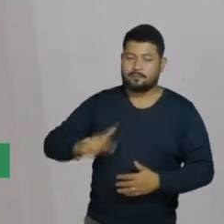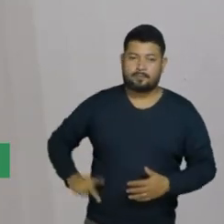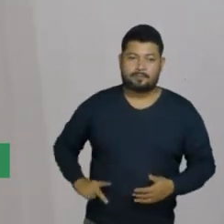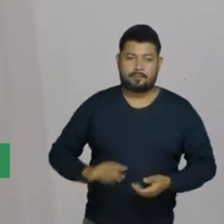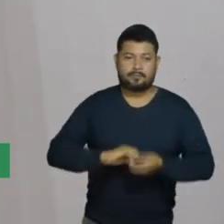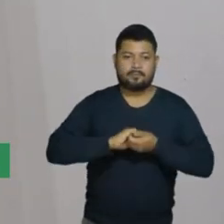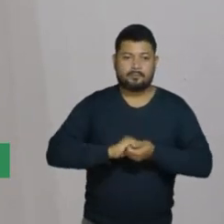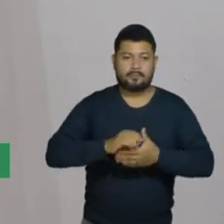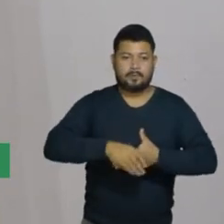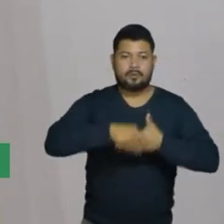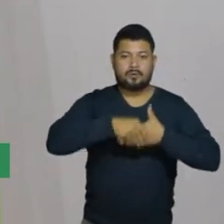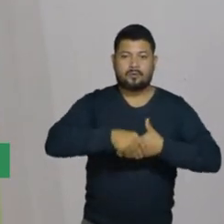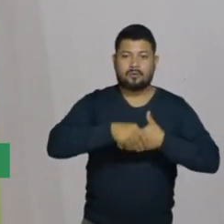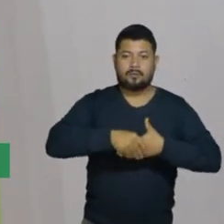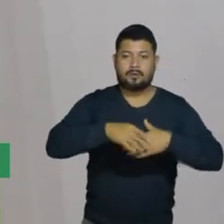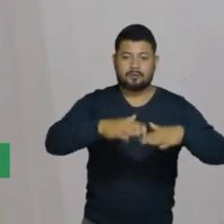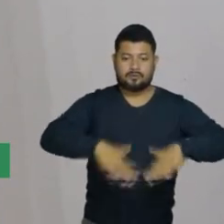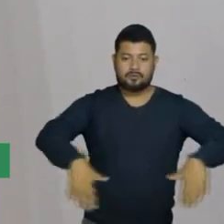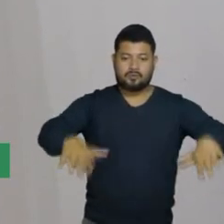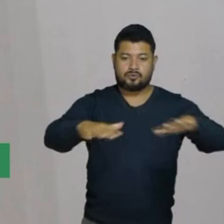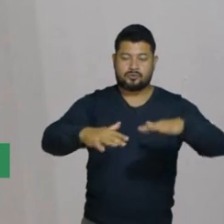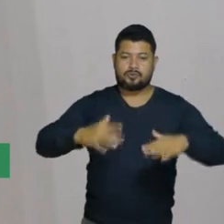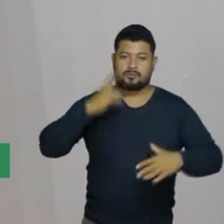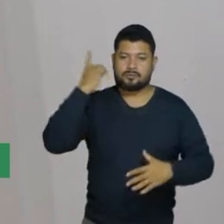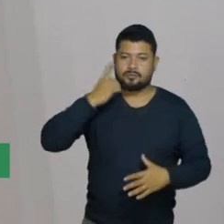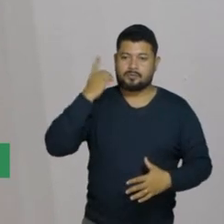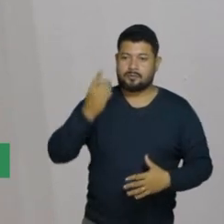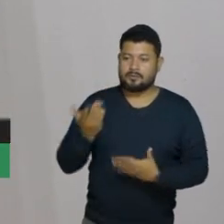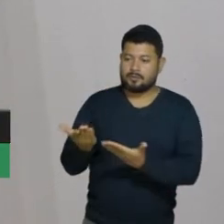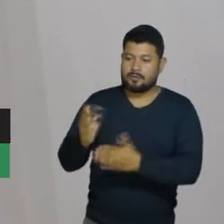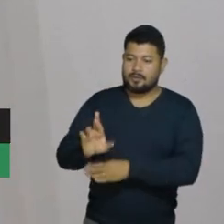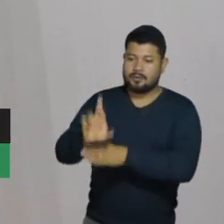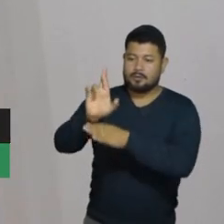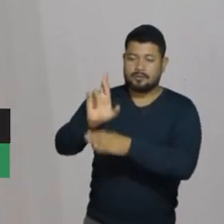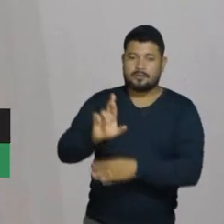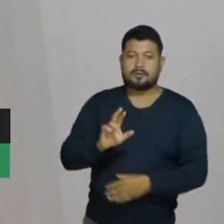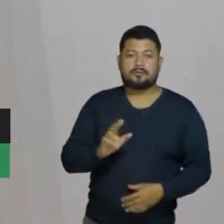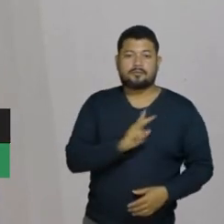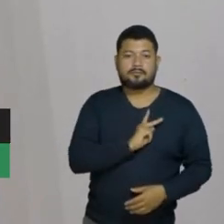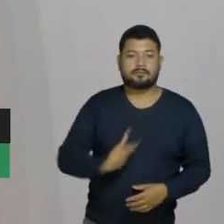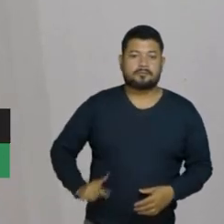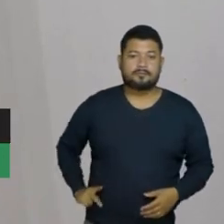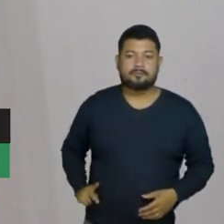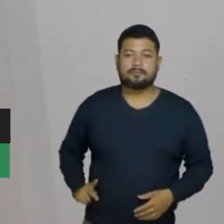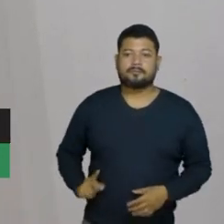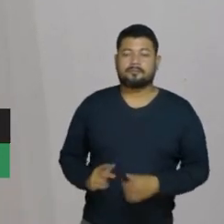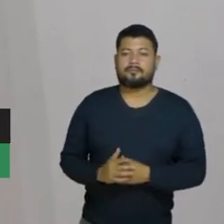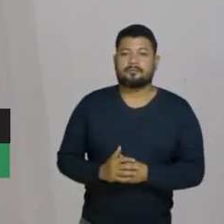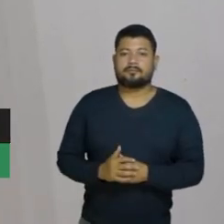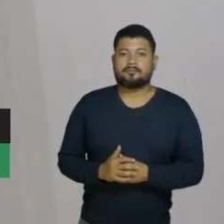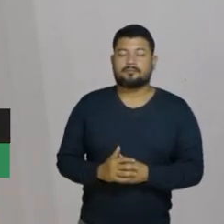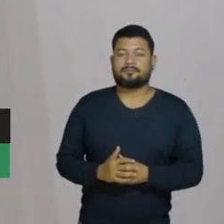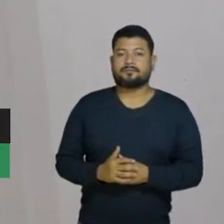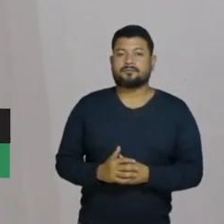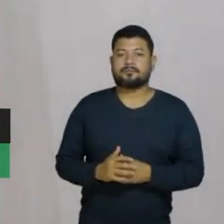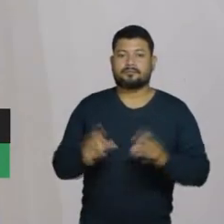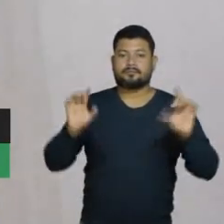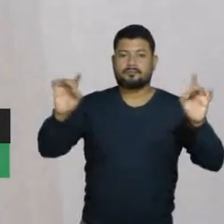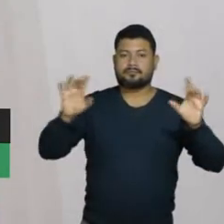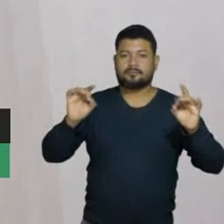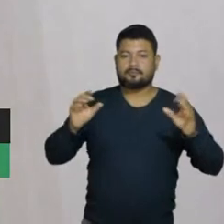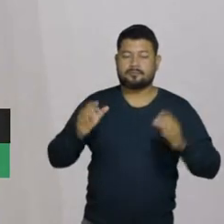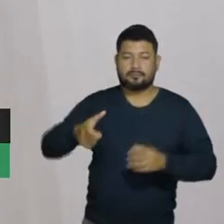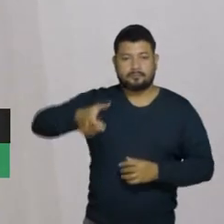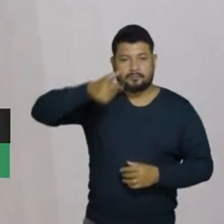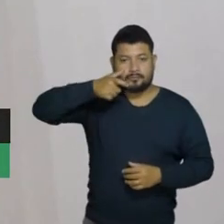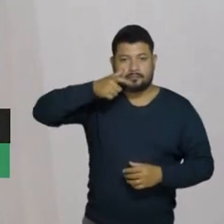Cumprimentando ao senhor e aos nobres deputados e deputadas, especialmente a quem nos acompanha pela